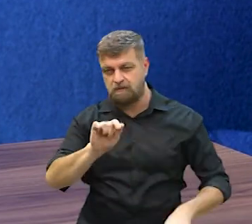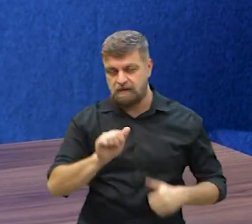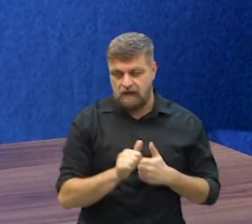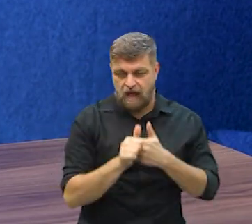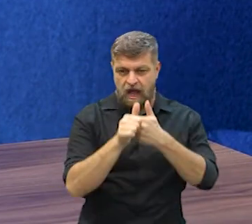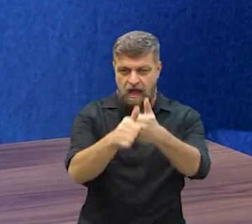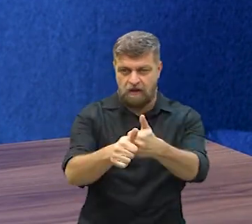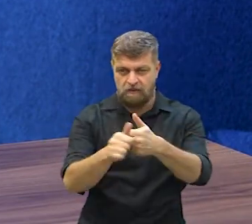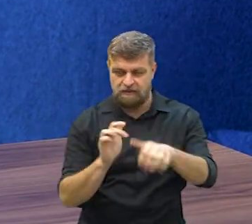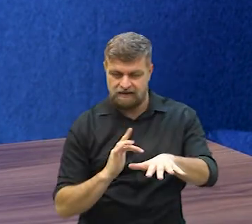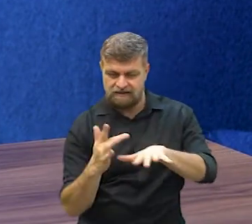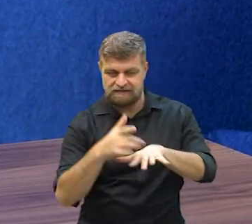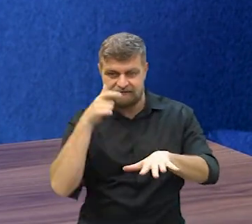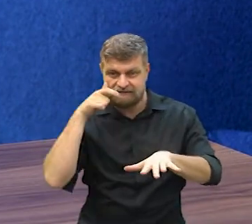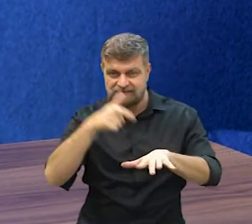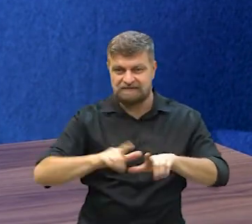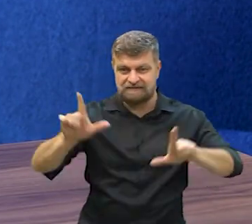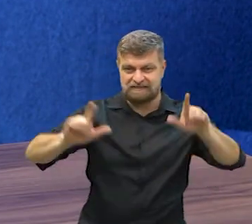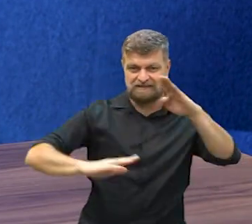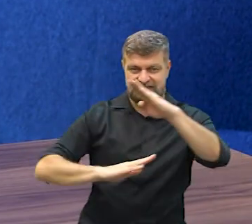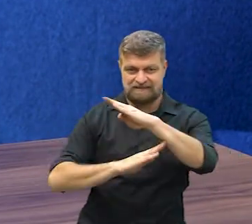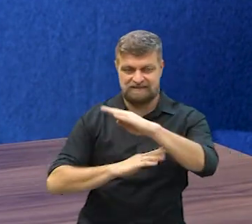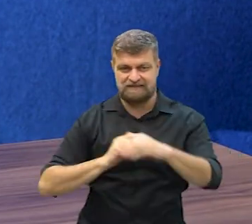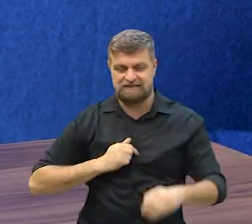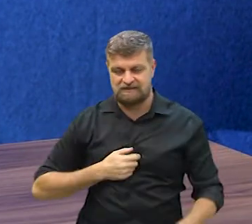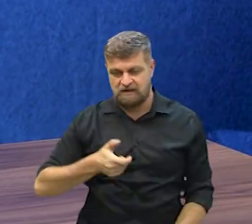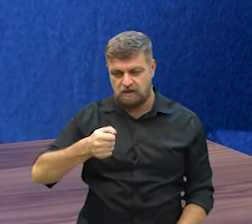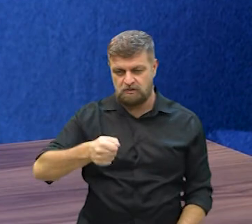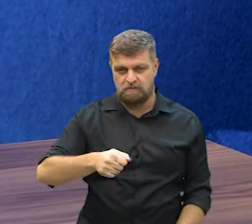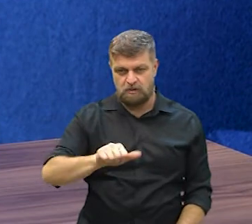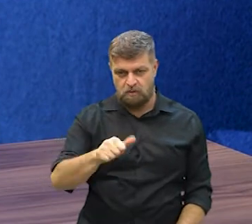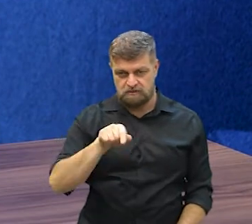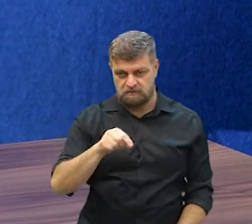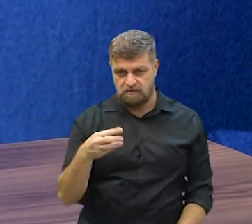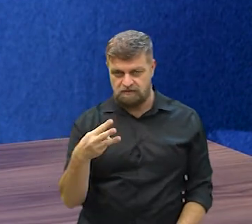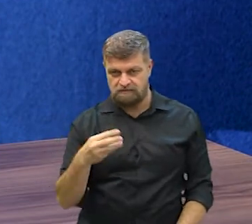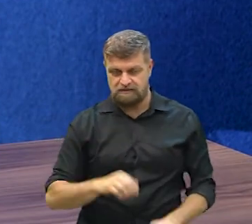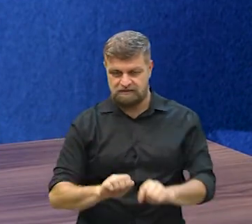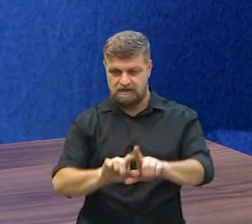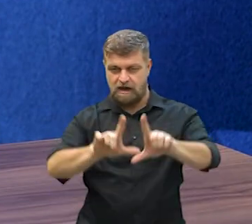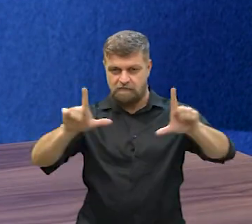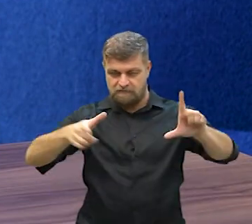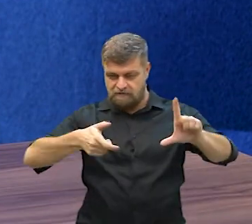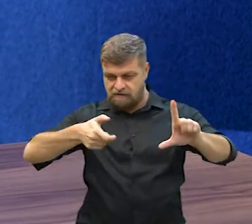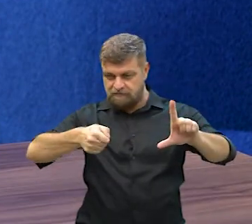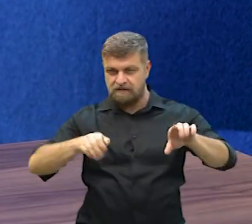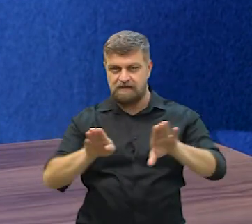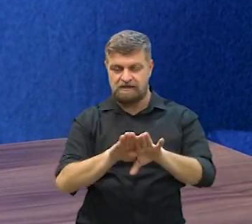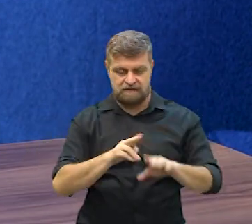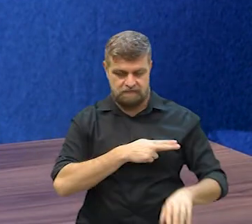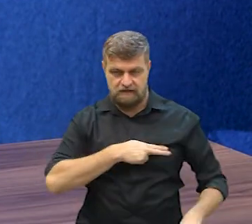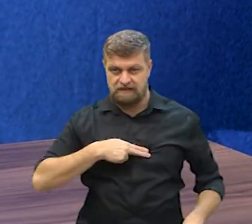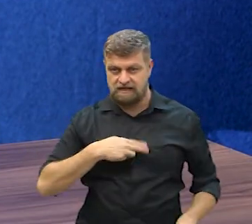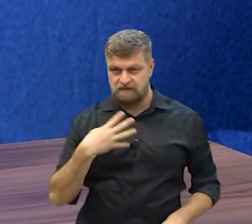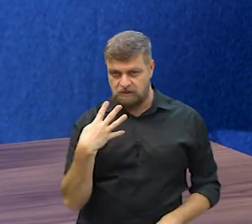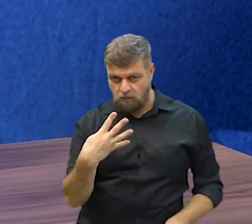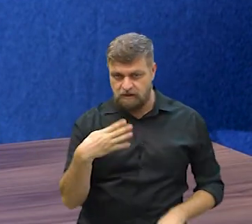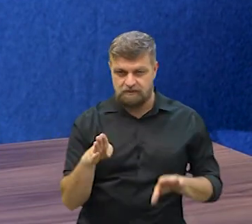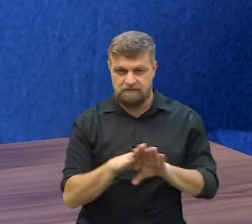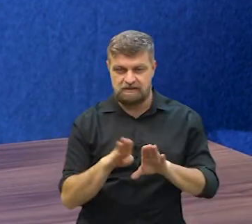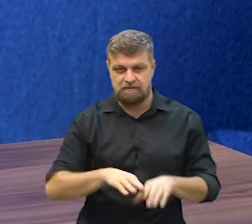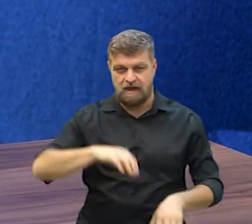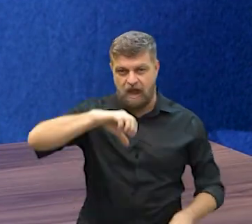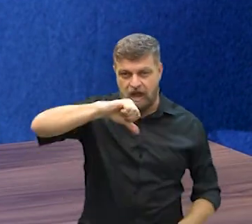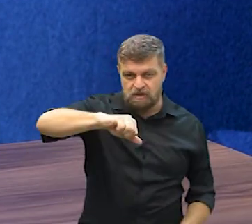e também nos acompanhar nas redes sociais. Na TV, nós estamos no canal 11.3 da TV aberta, no canal